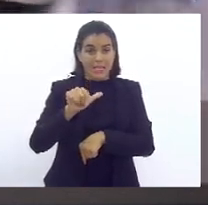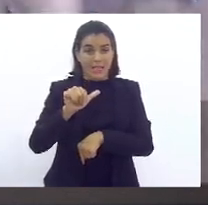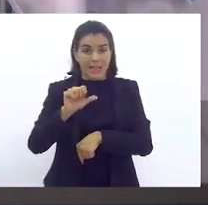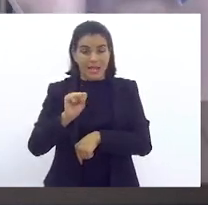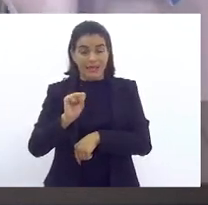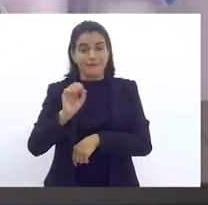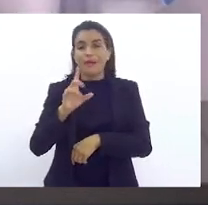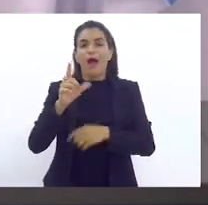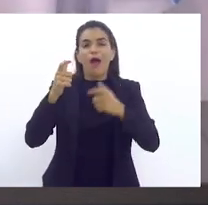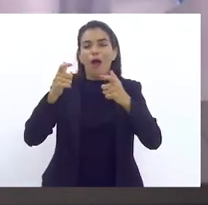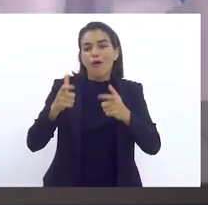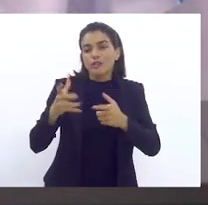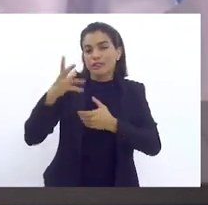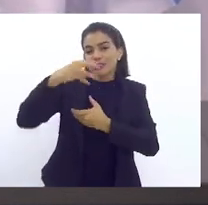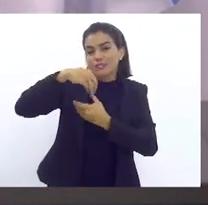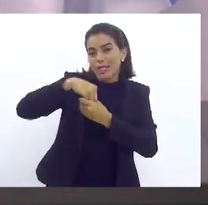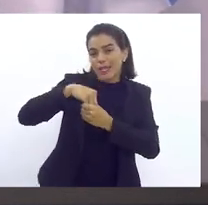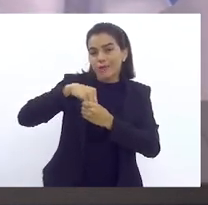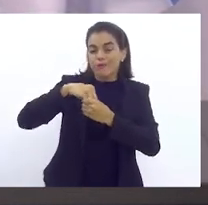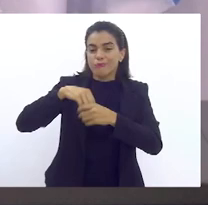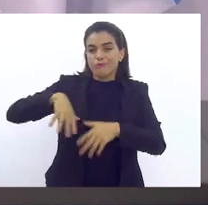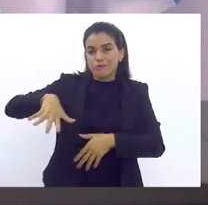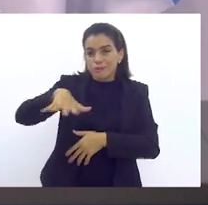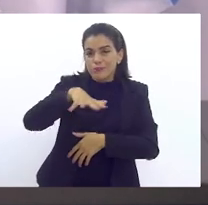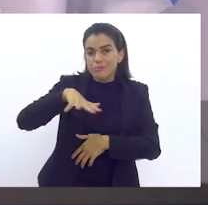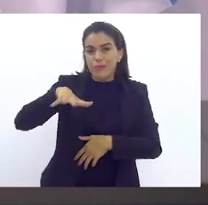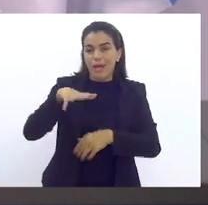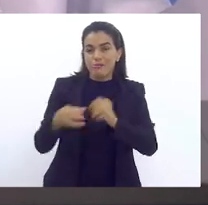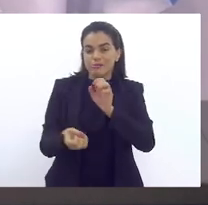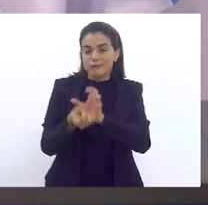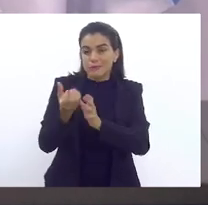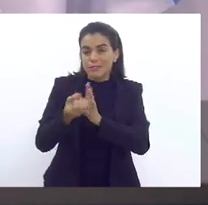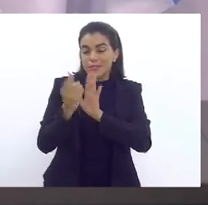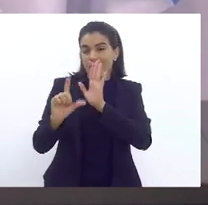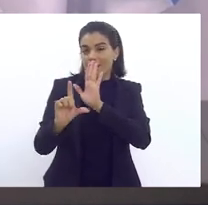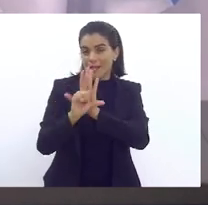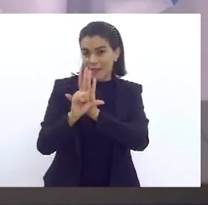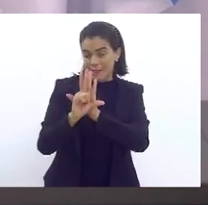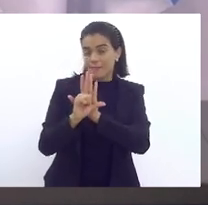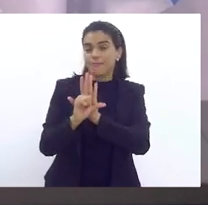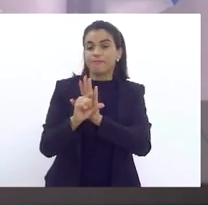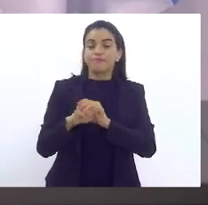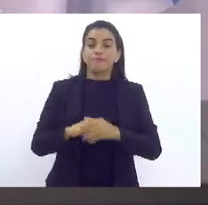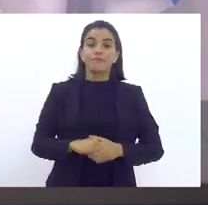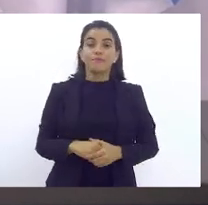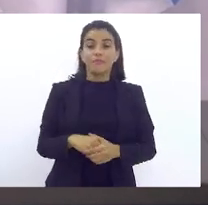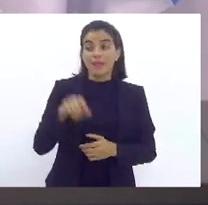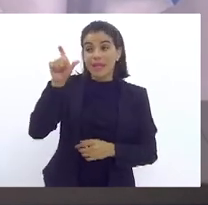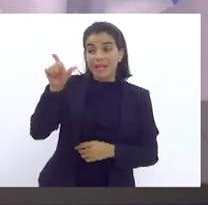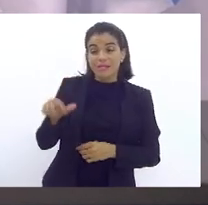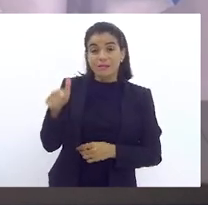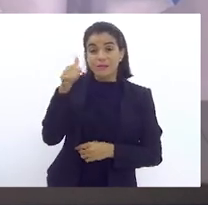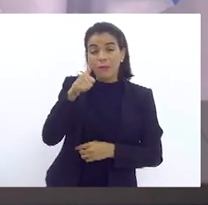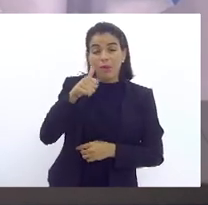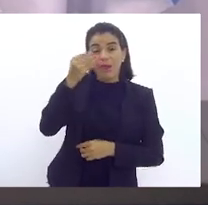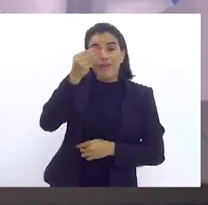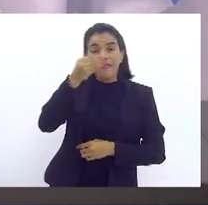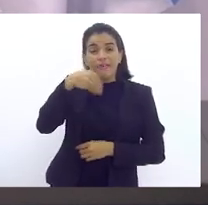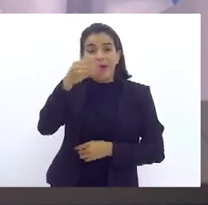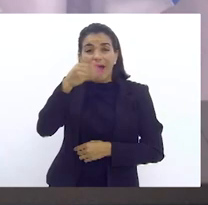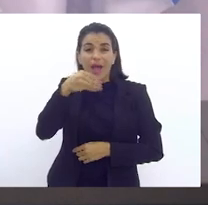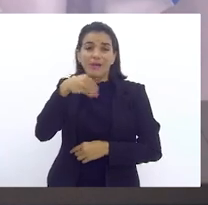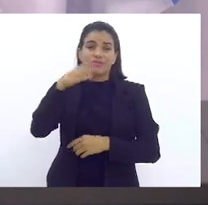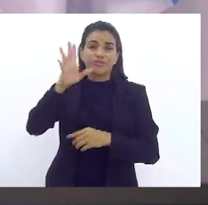Legislativa então a gente também avança nesse cuidado nesse momento tão central que essa mulher tá fragilizada tá